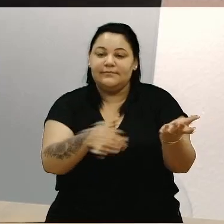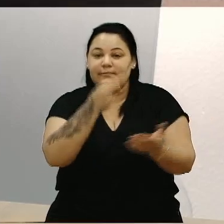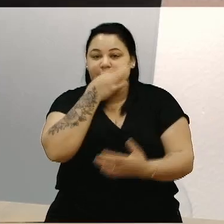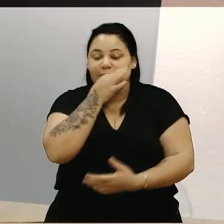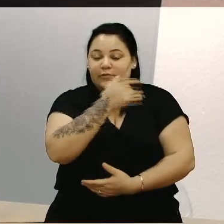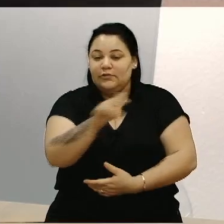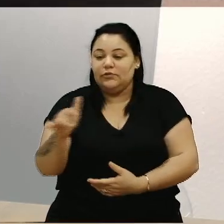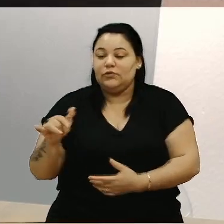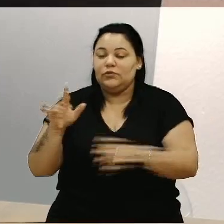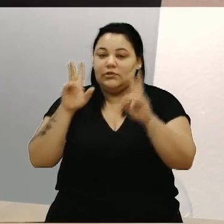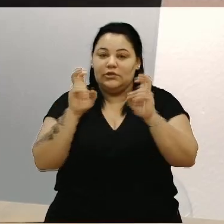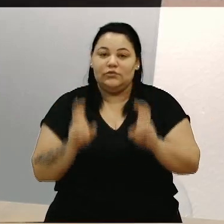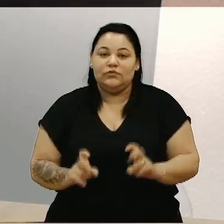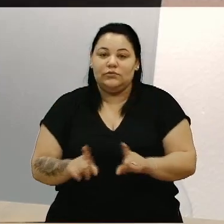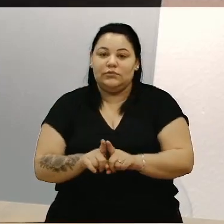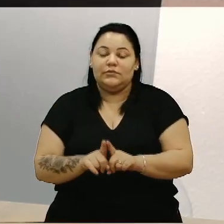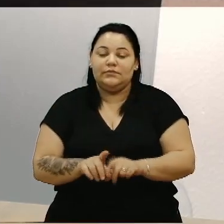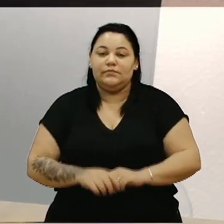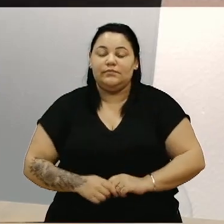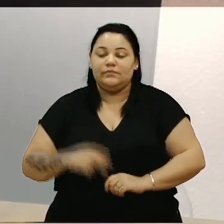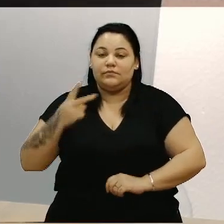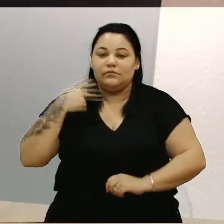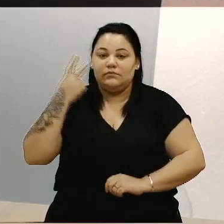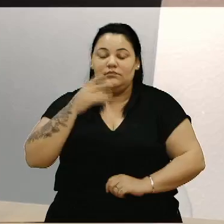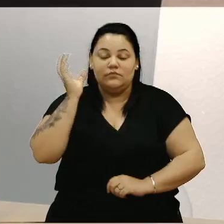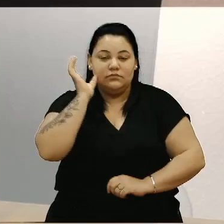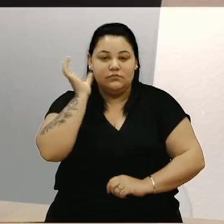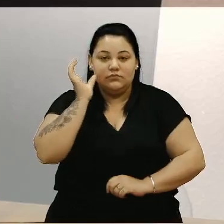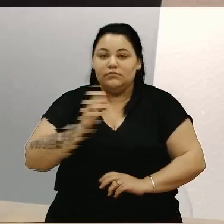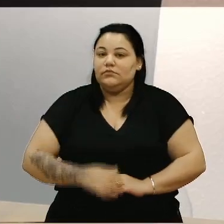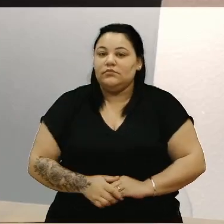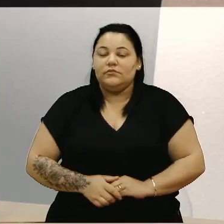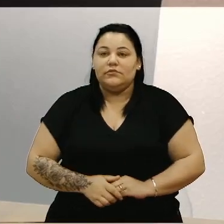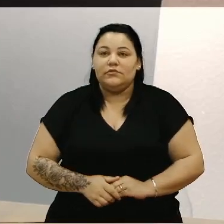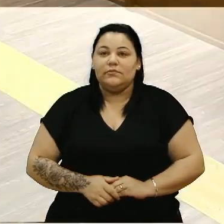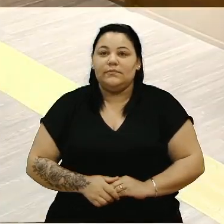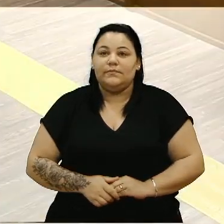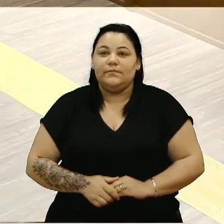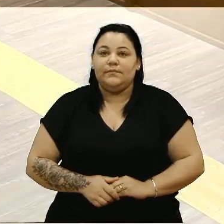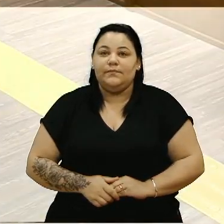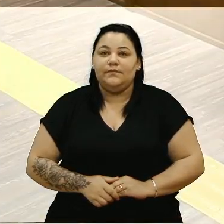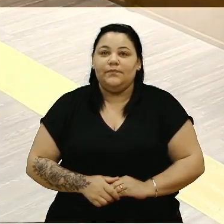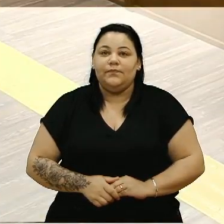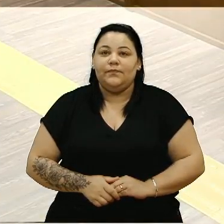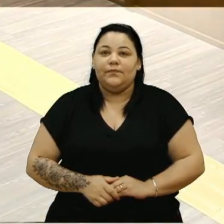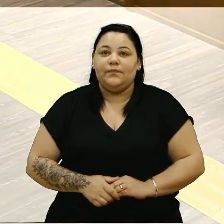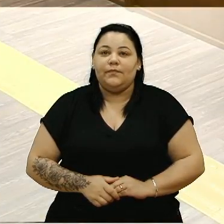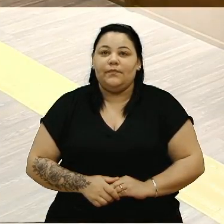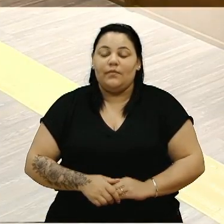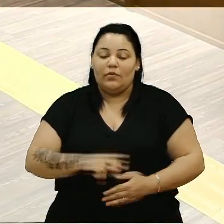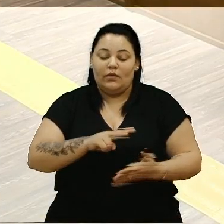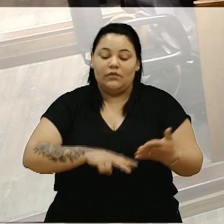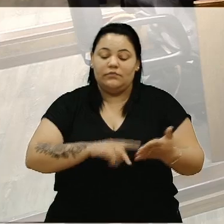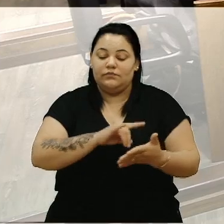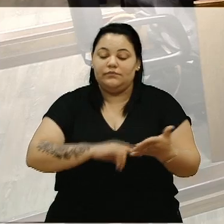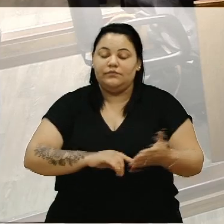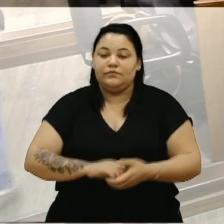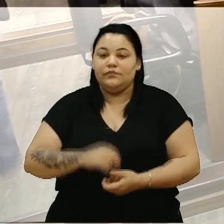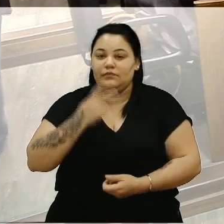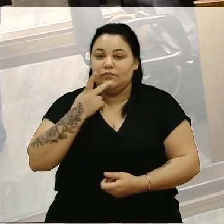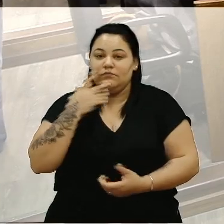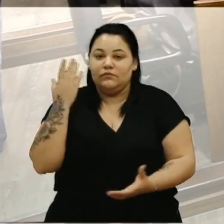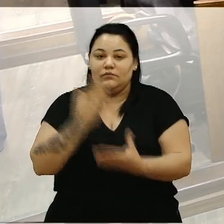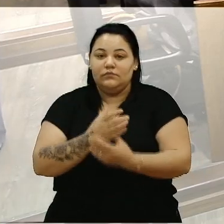outras providências. Relator, vereador Cadori, com a palavra o relator para a leitura do parecer. Referente ao processo